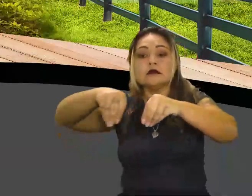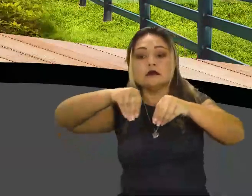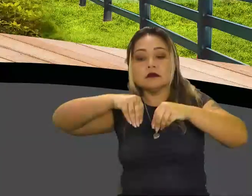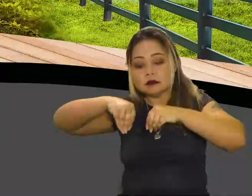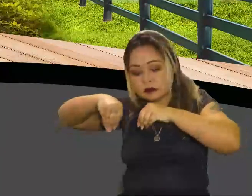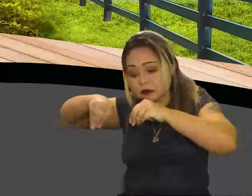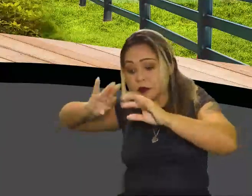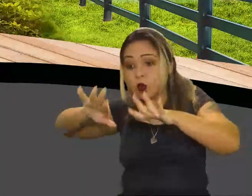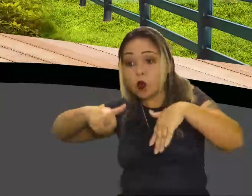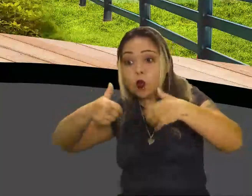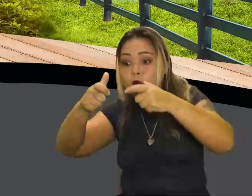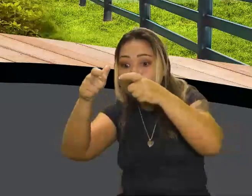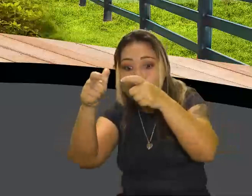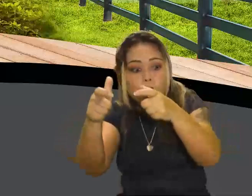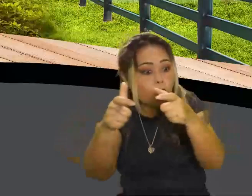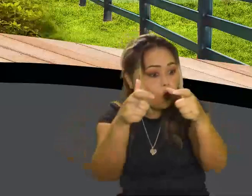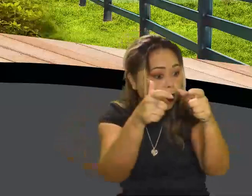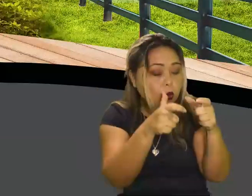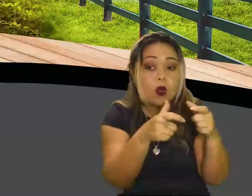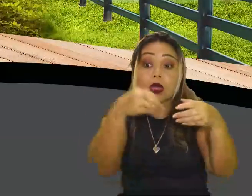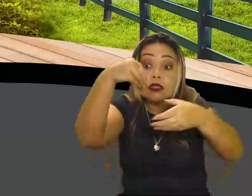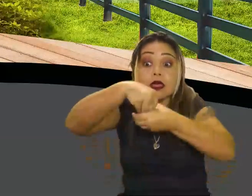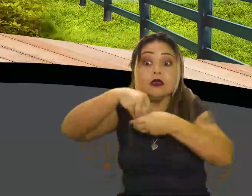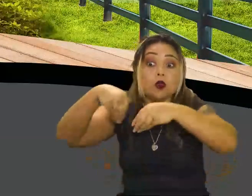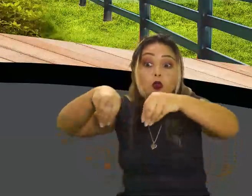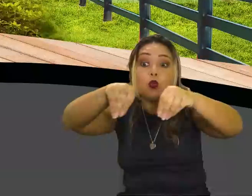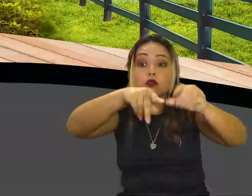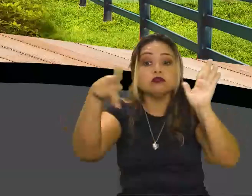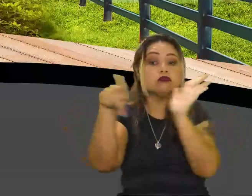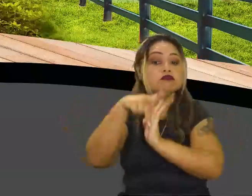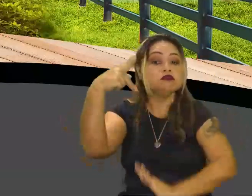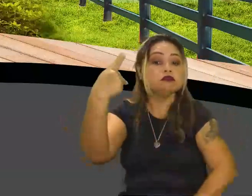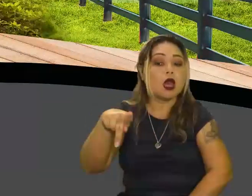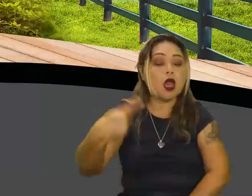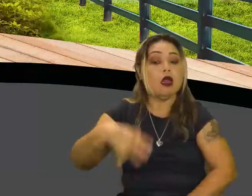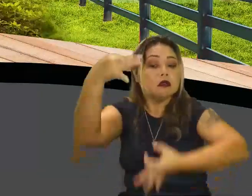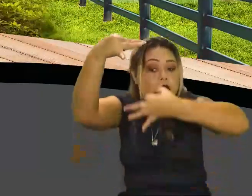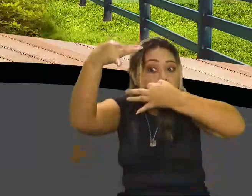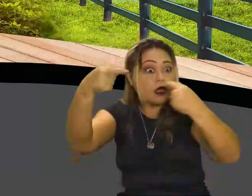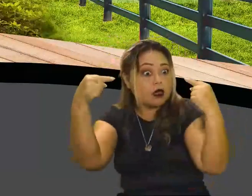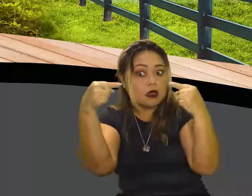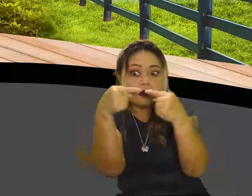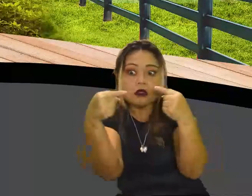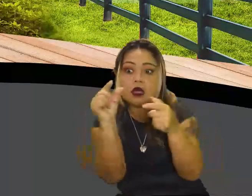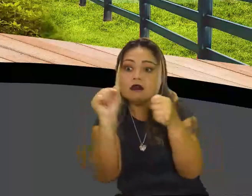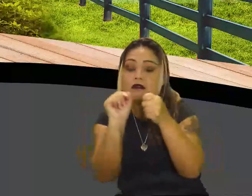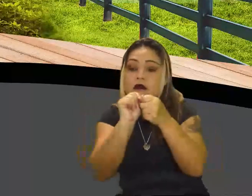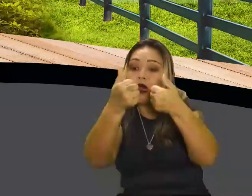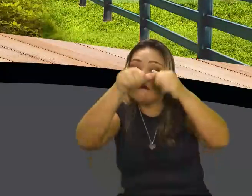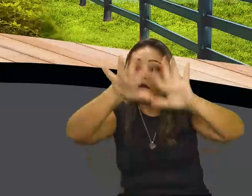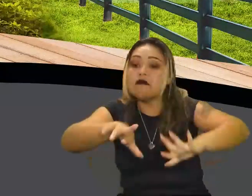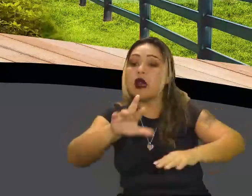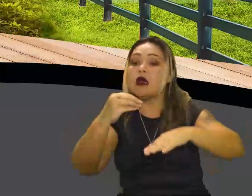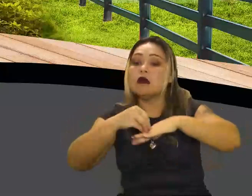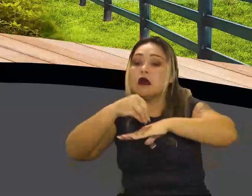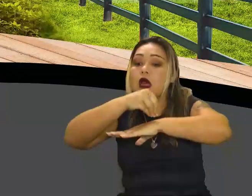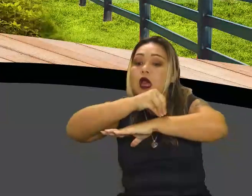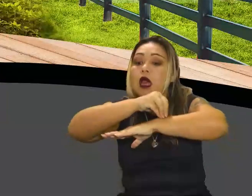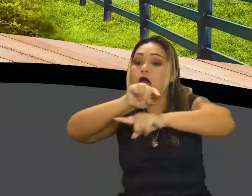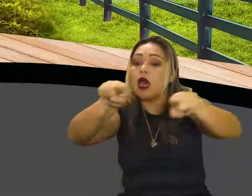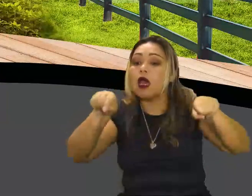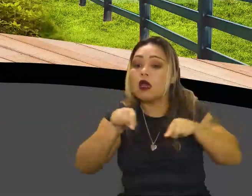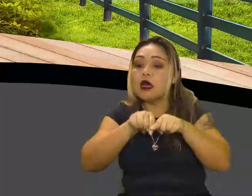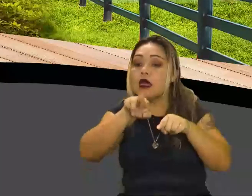propriedade. Qual local da sua propriedade é apropriado você realizar a instalação do ranário? Sabe por